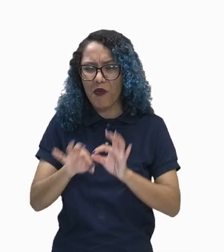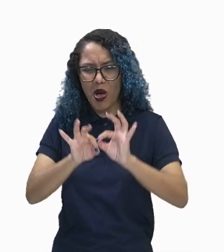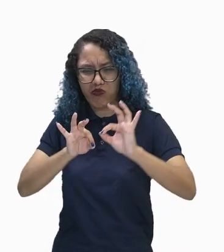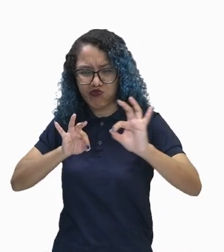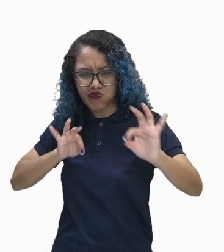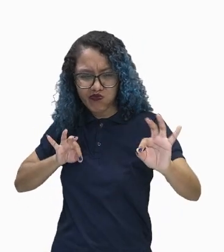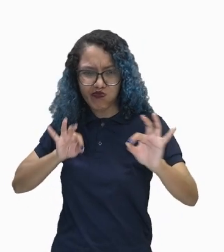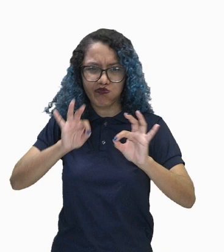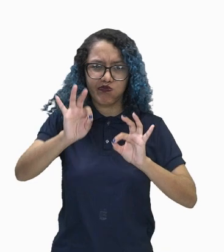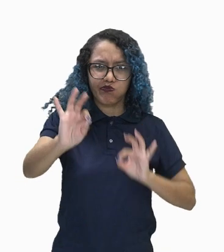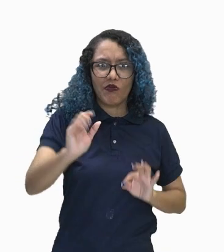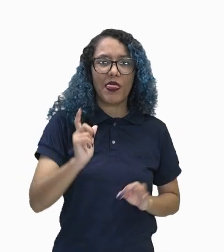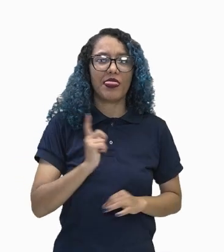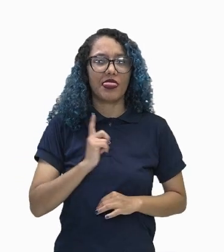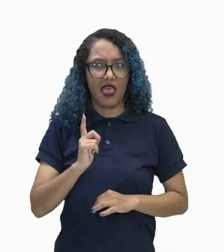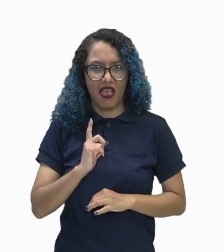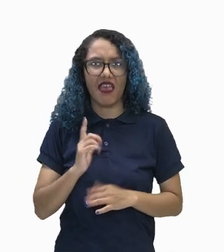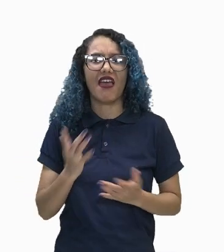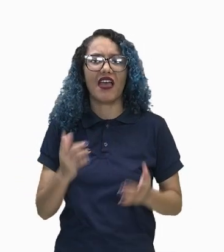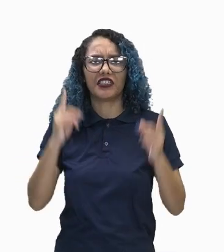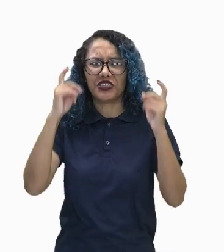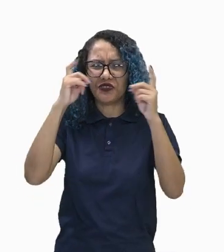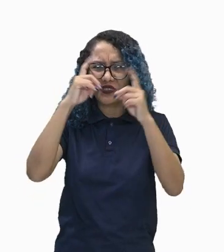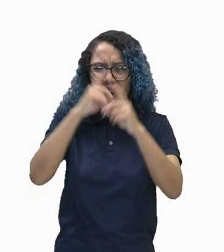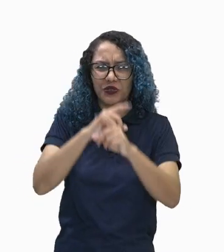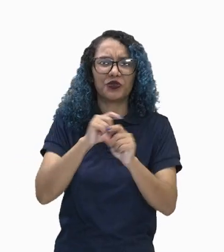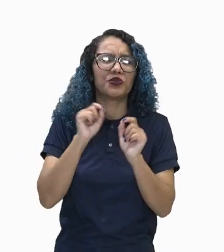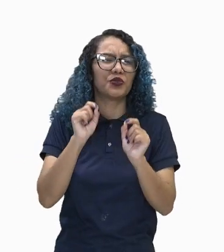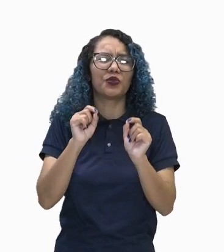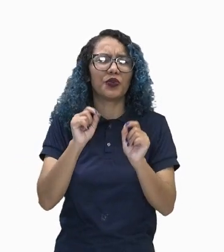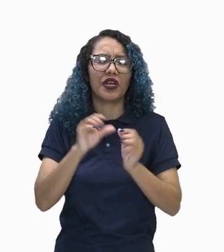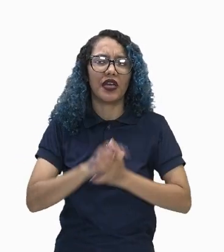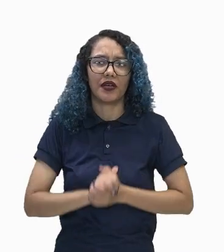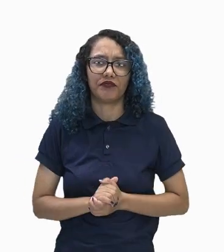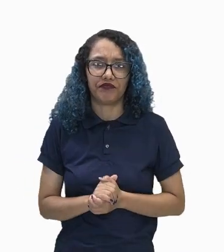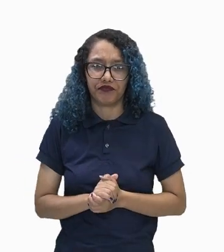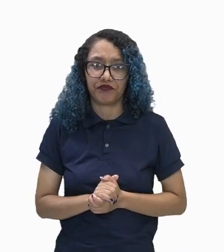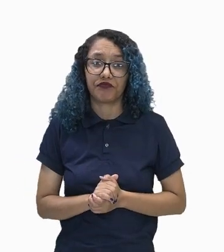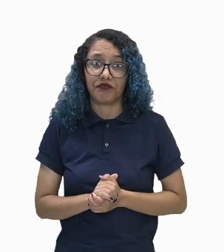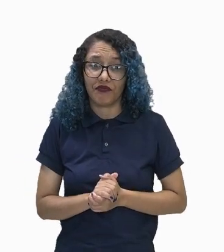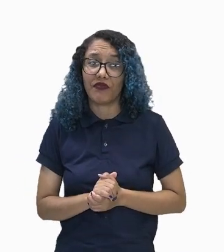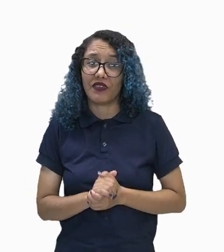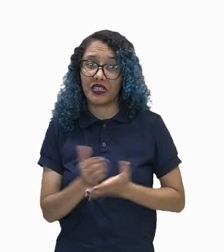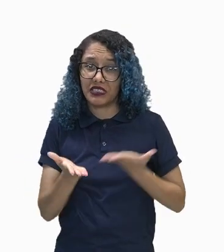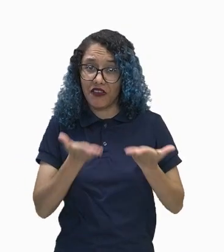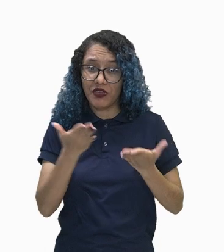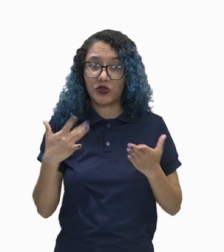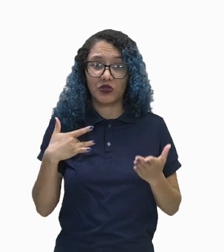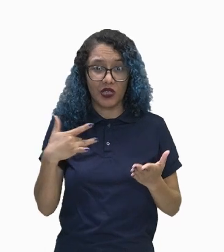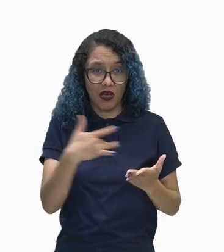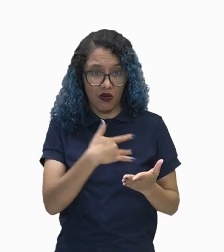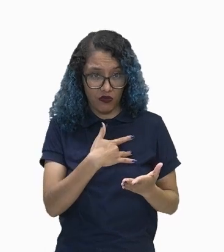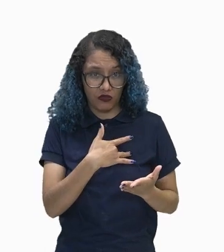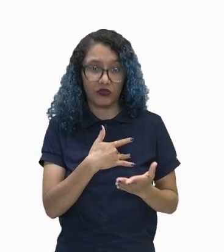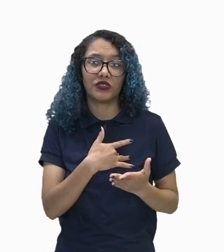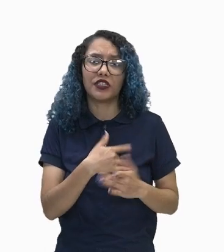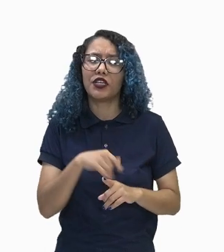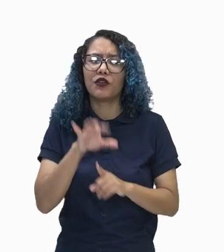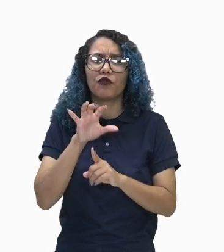então, tendo dificuldades no acesso de serviços de saúde, o que